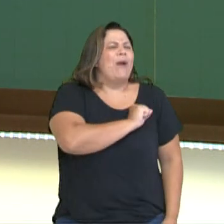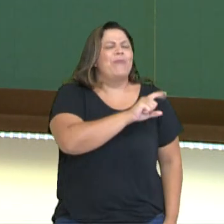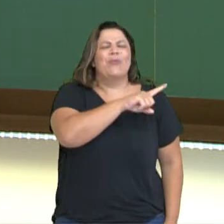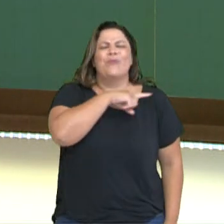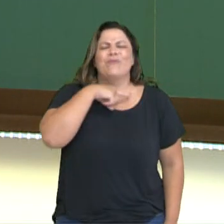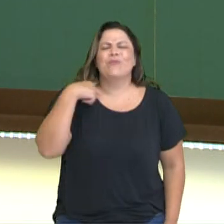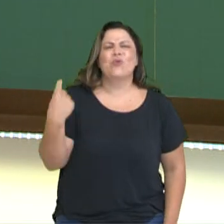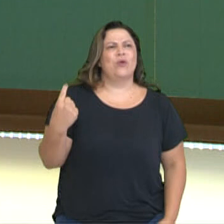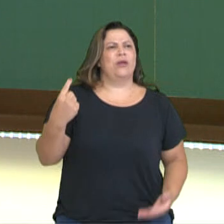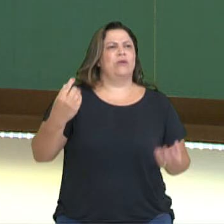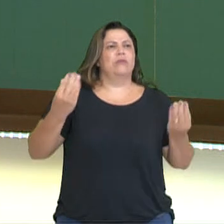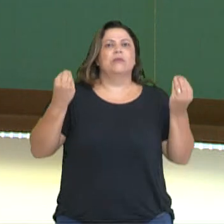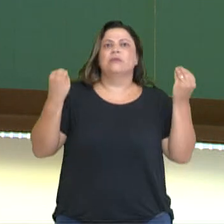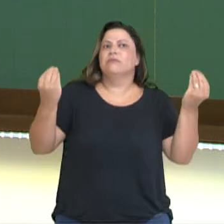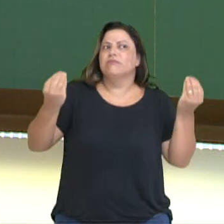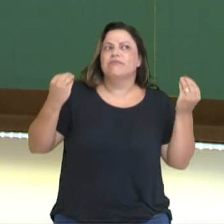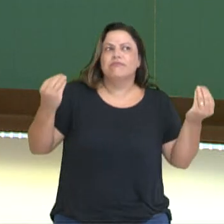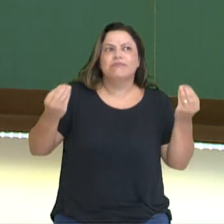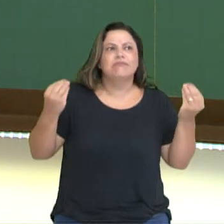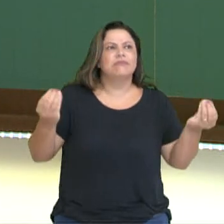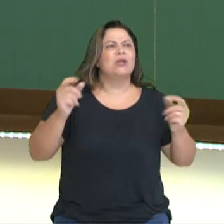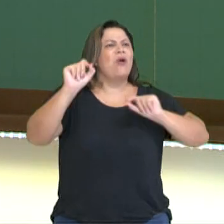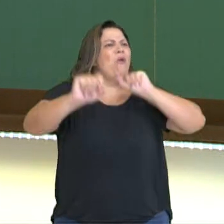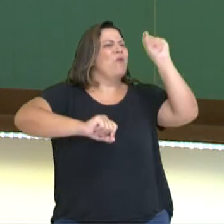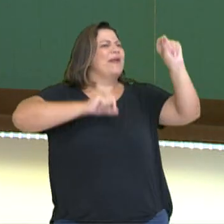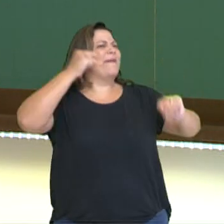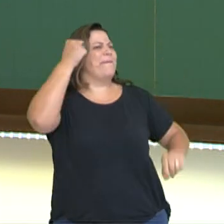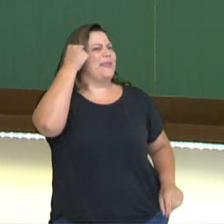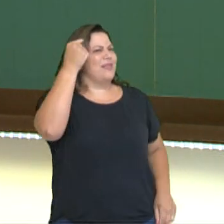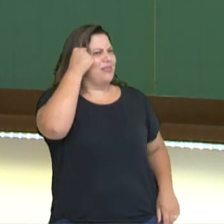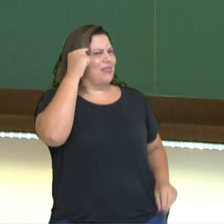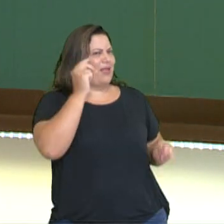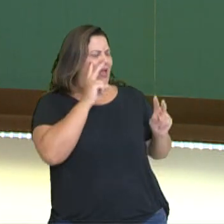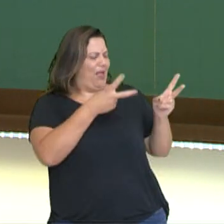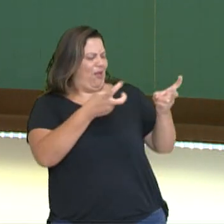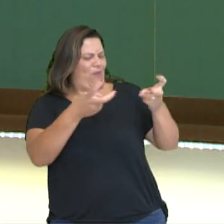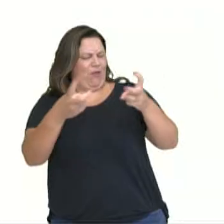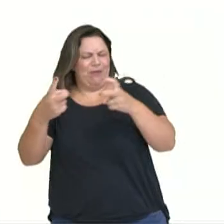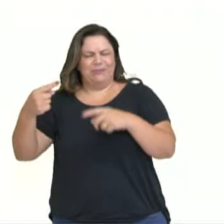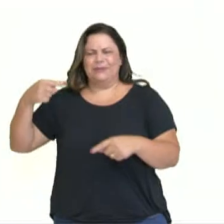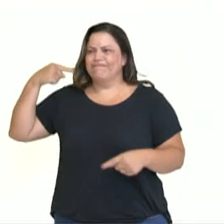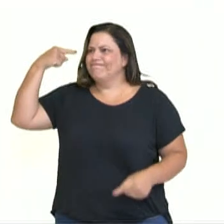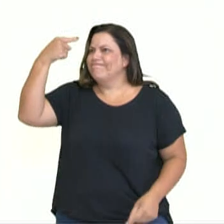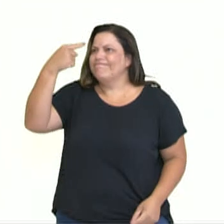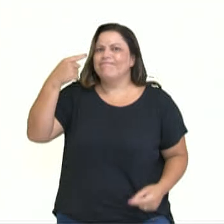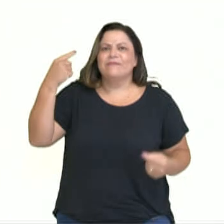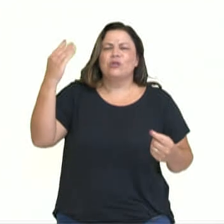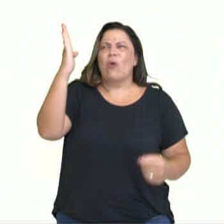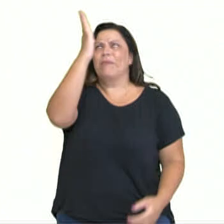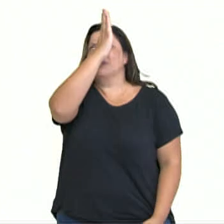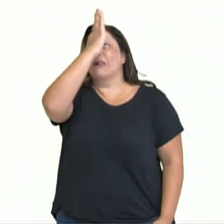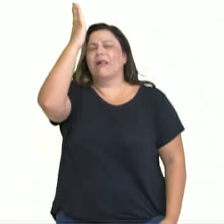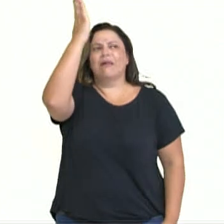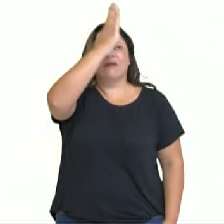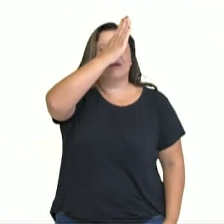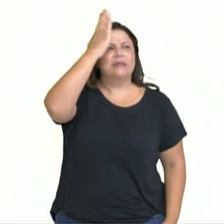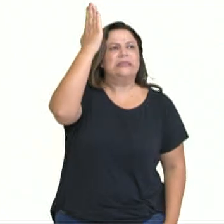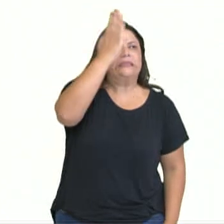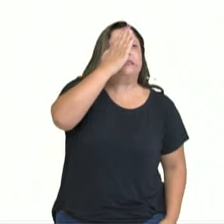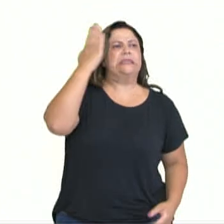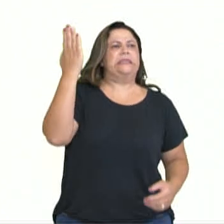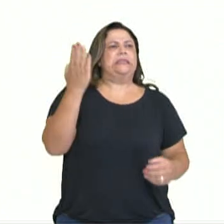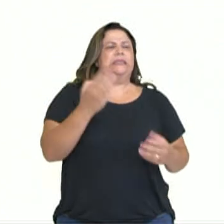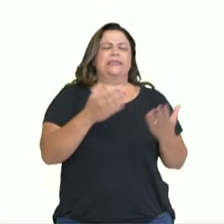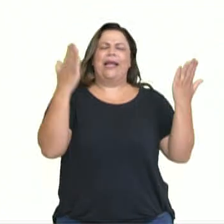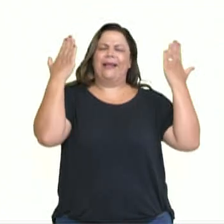diria? Quem o pensara mesmo ao ver-me tonta, ceguinha de te ver, sem ver a conta